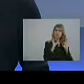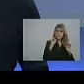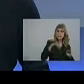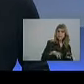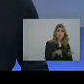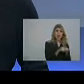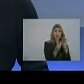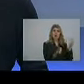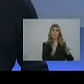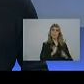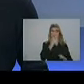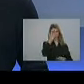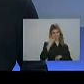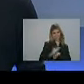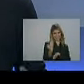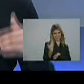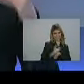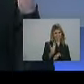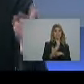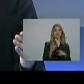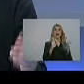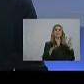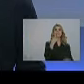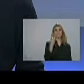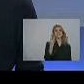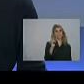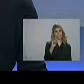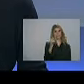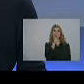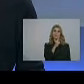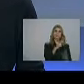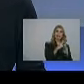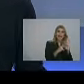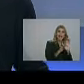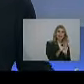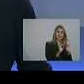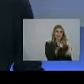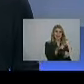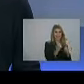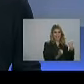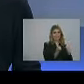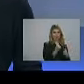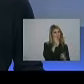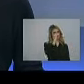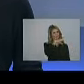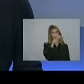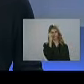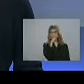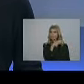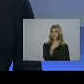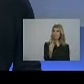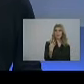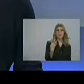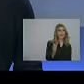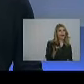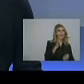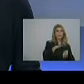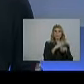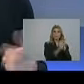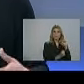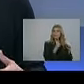simplificar a vida do taxista, que leva até 30 dias para regularizar o seu carro. É a barbaridade. São 4 vezes por